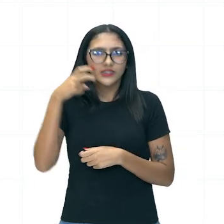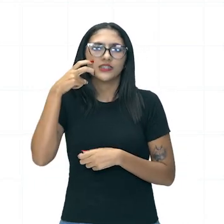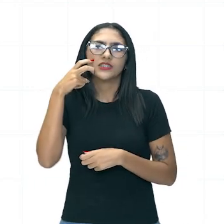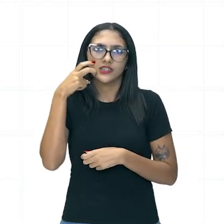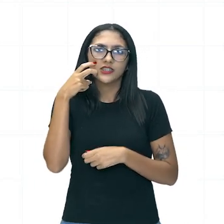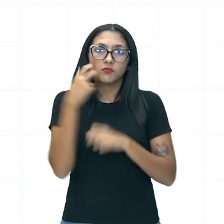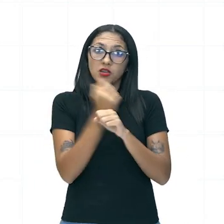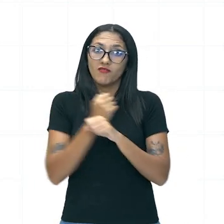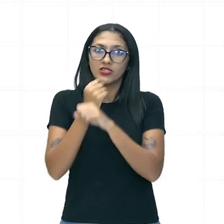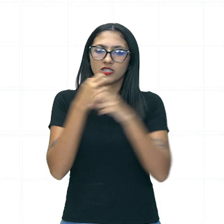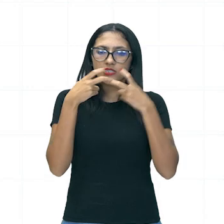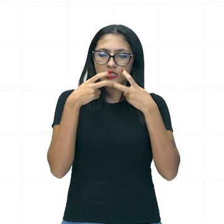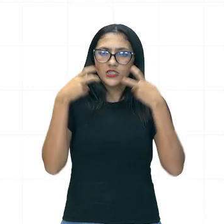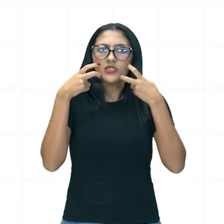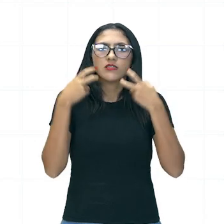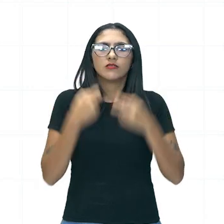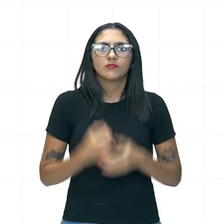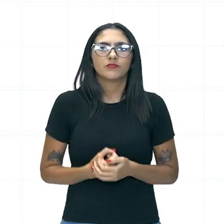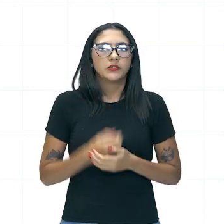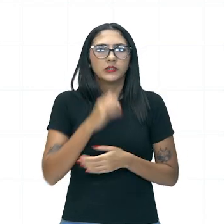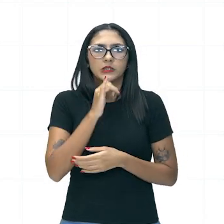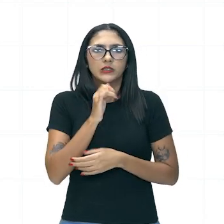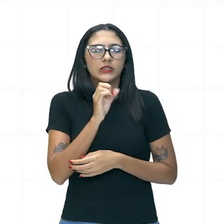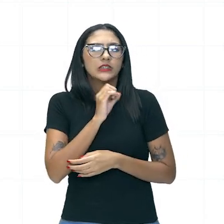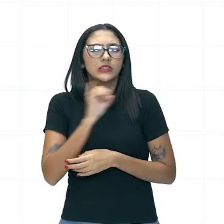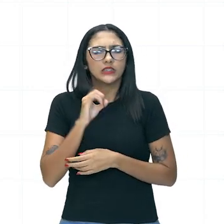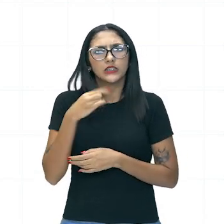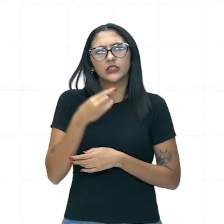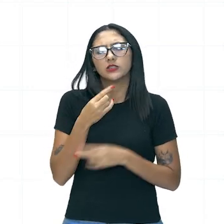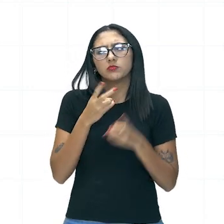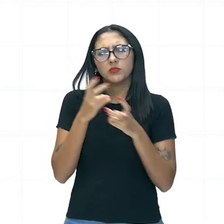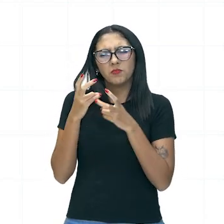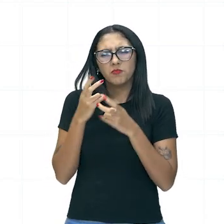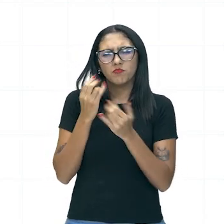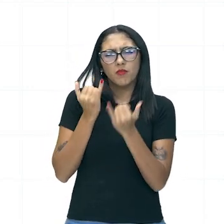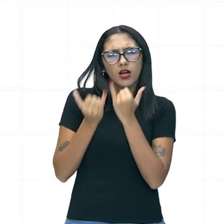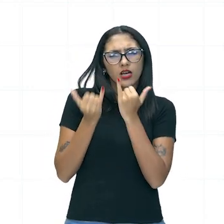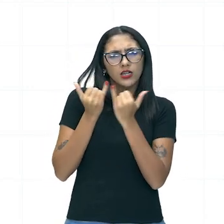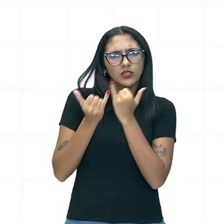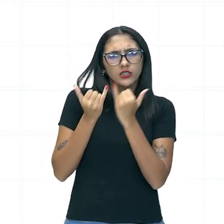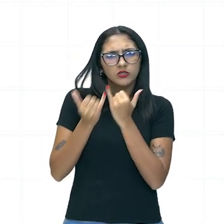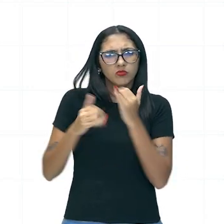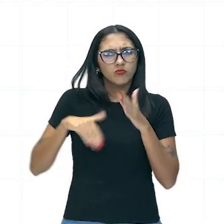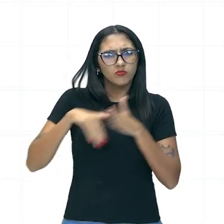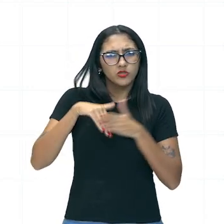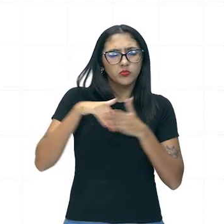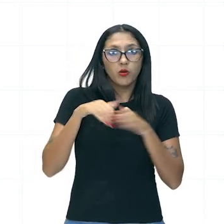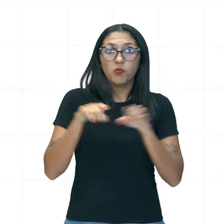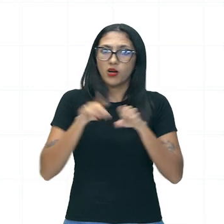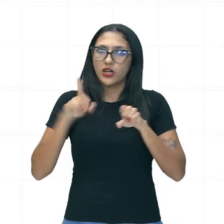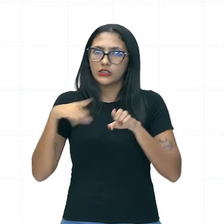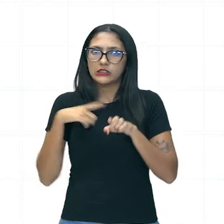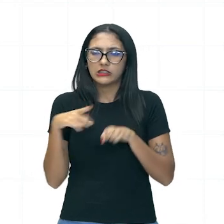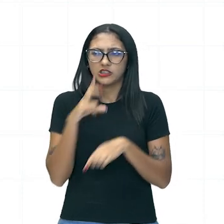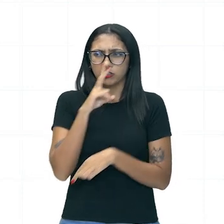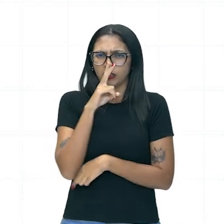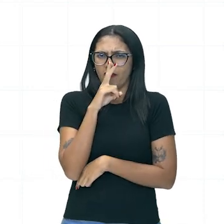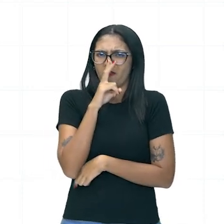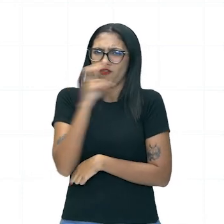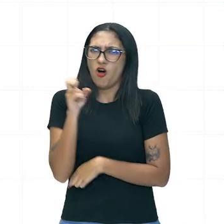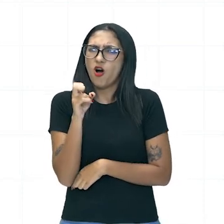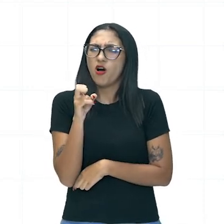ser um jogo que lembra um pouco o futebol, é um jogo um pouco mais agressivo, um pouco mais